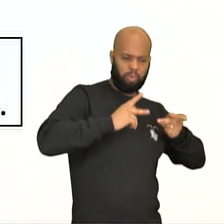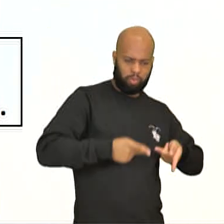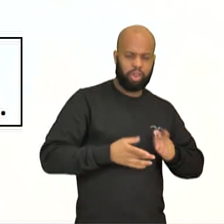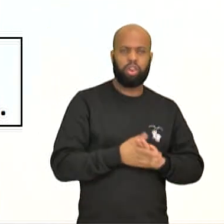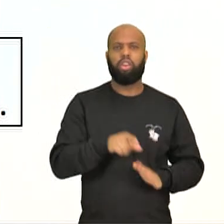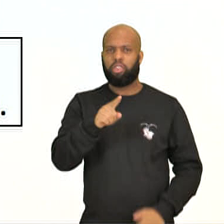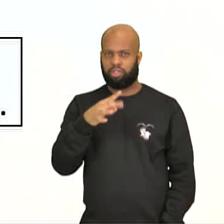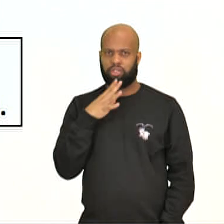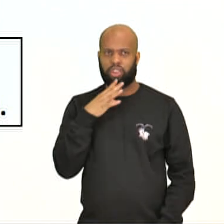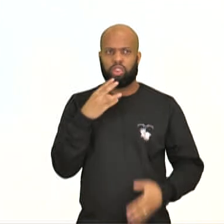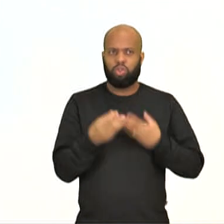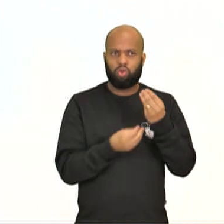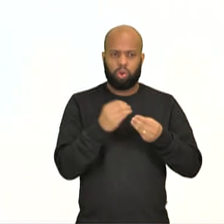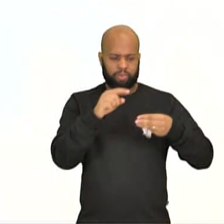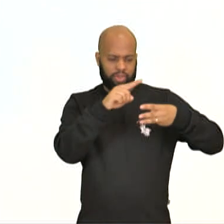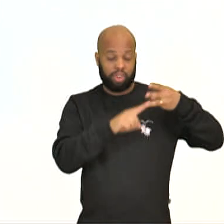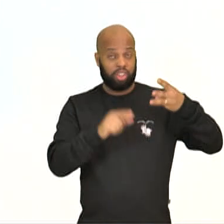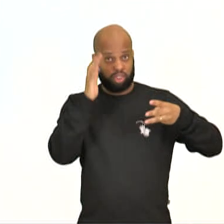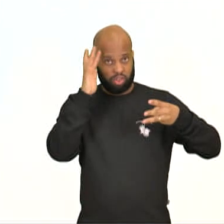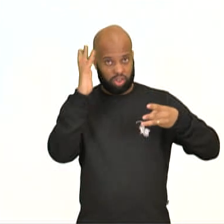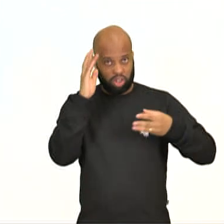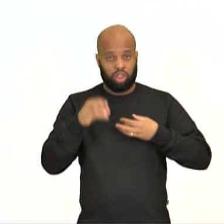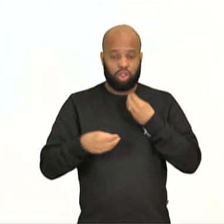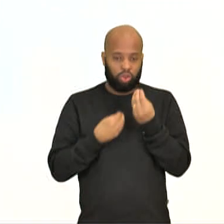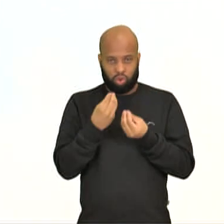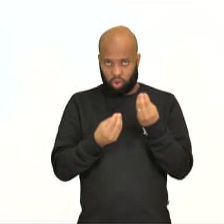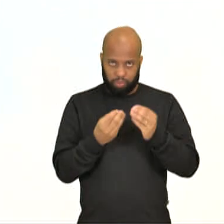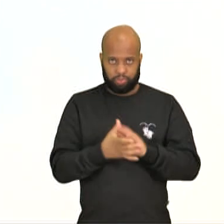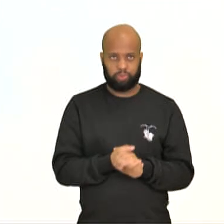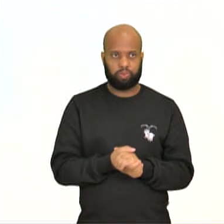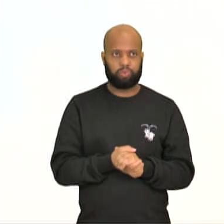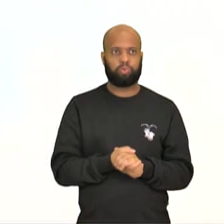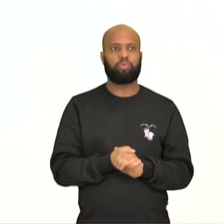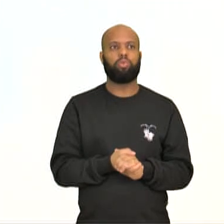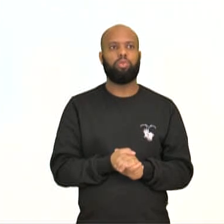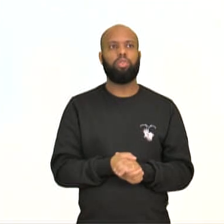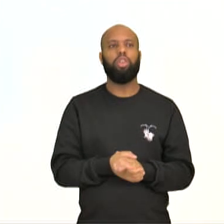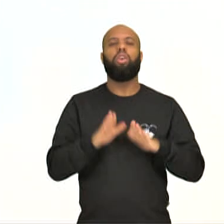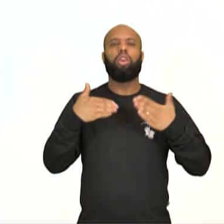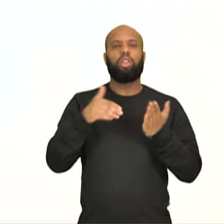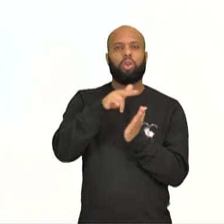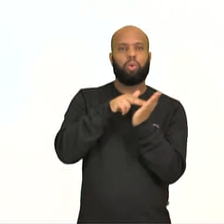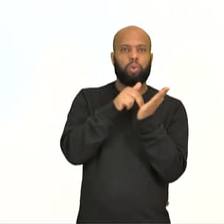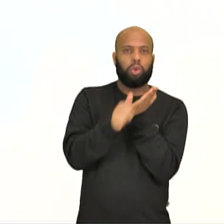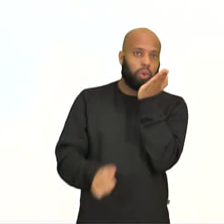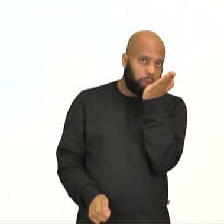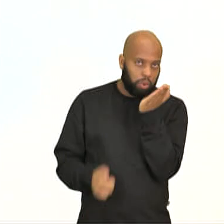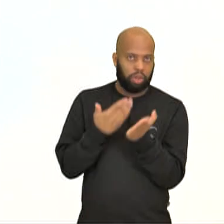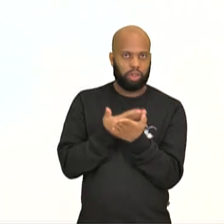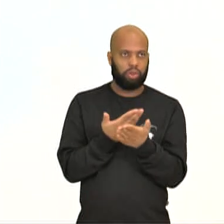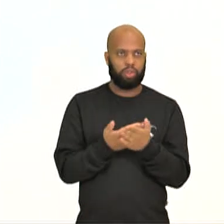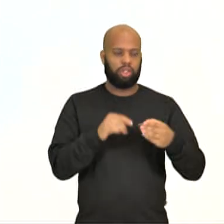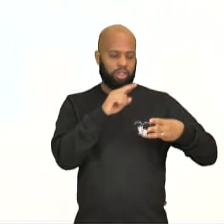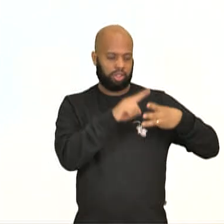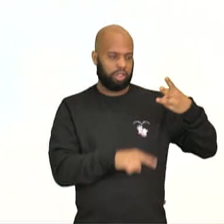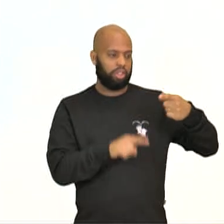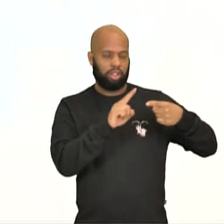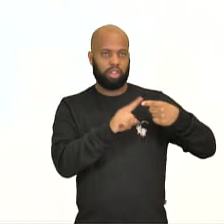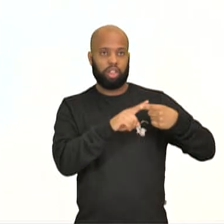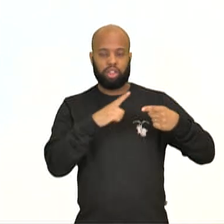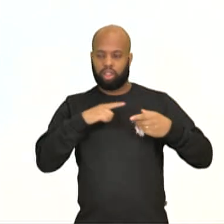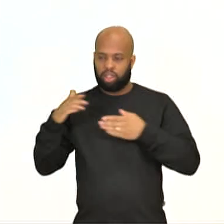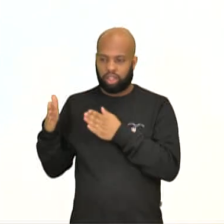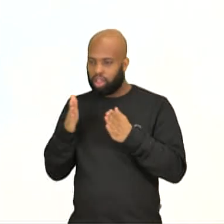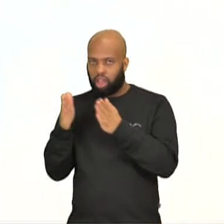sobre o povoamento da América? A arqueologia trabalha com 3 explicações, como o professor Roberto comentou. A primeira, Estreito de